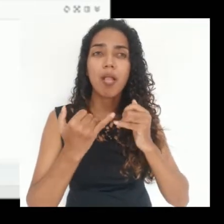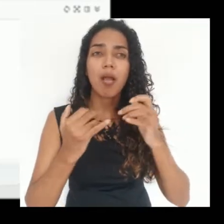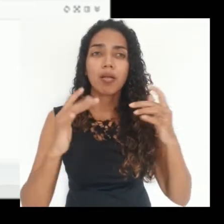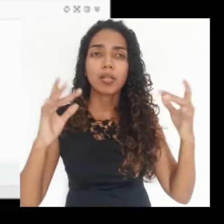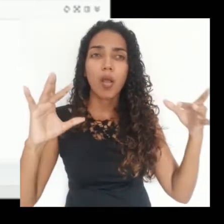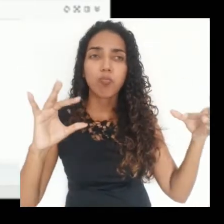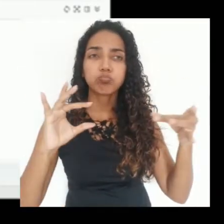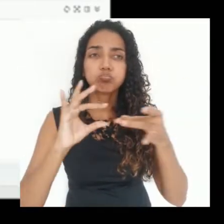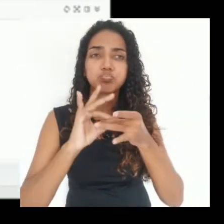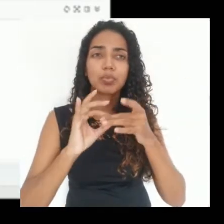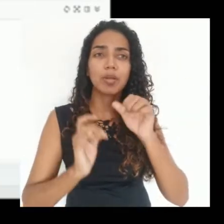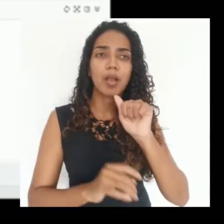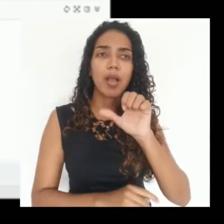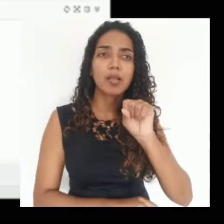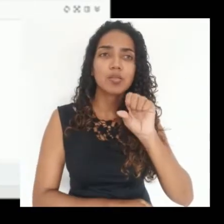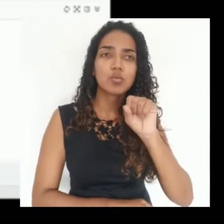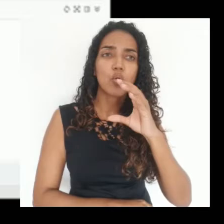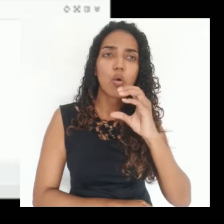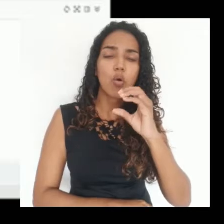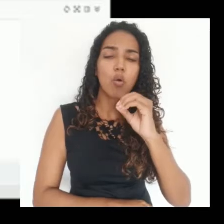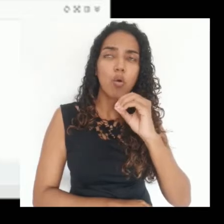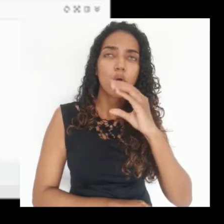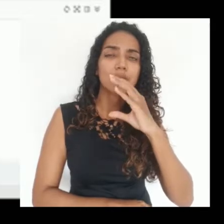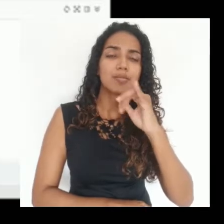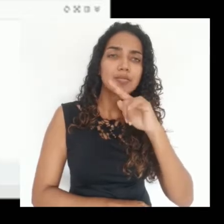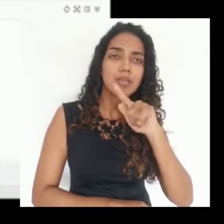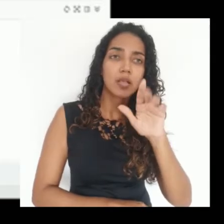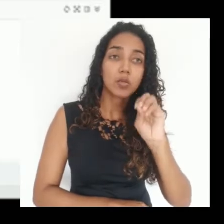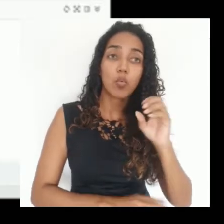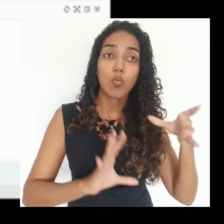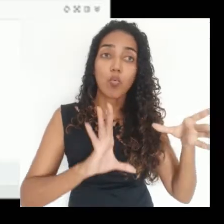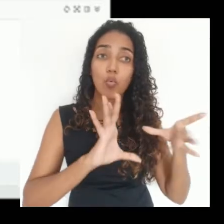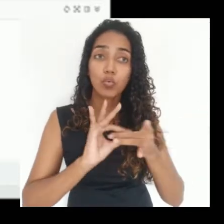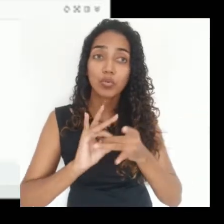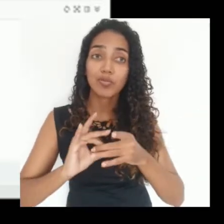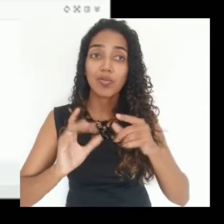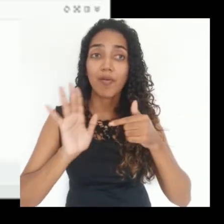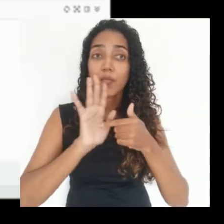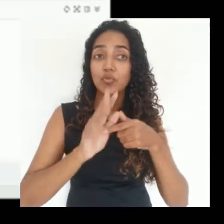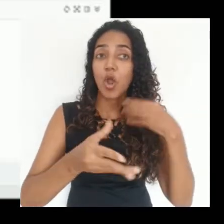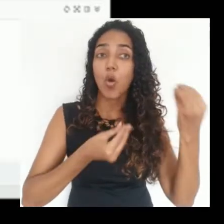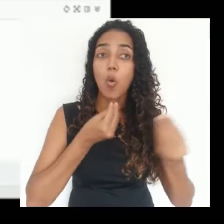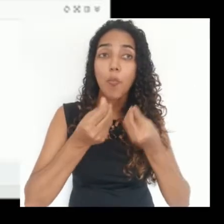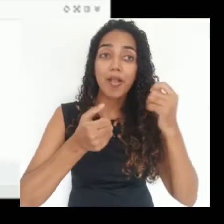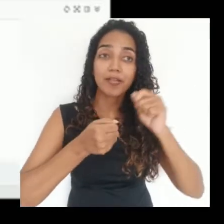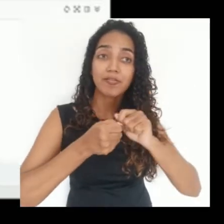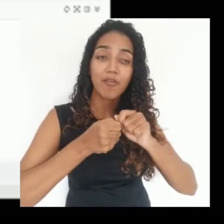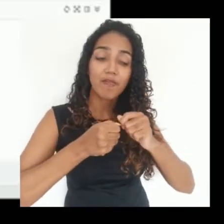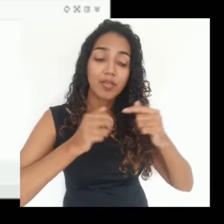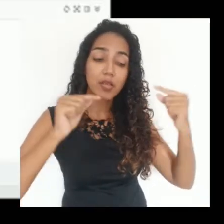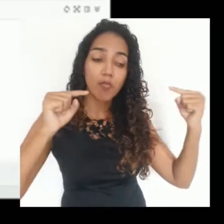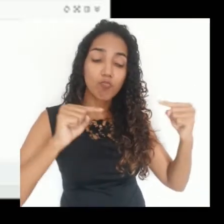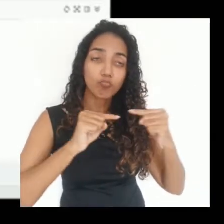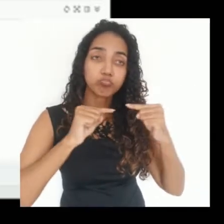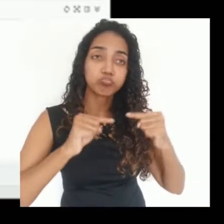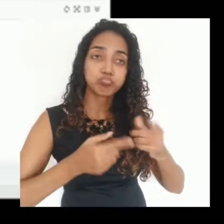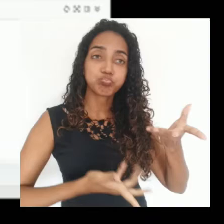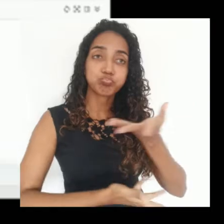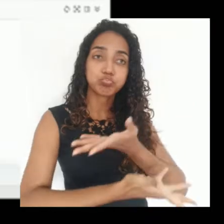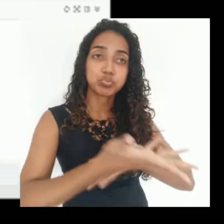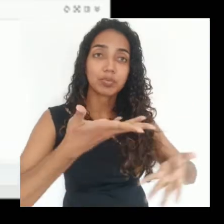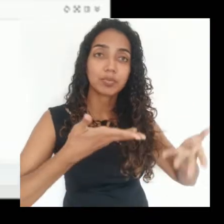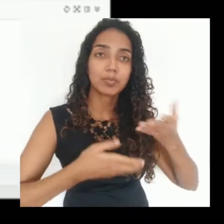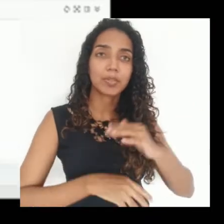vai determinar como é que a gente vai fazer esse relacionamento. Na parte superior, a gente pode perceber